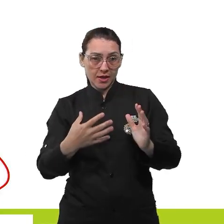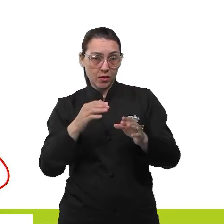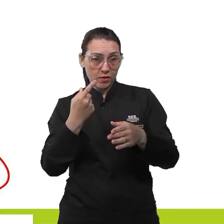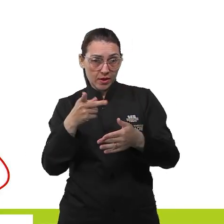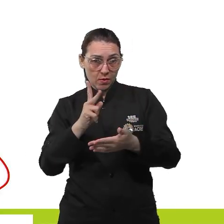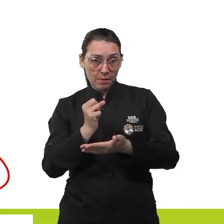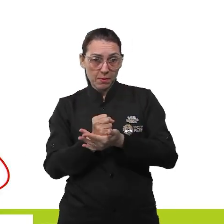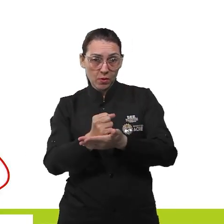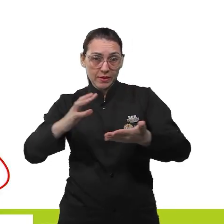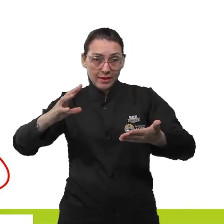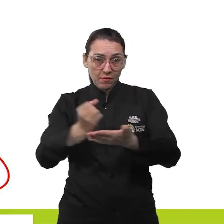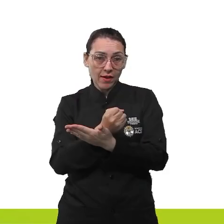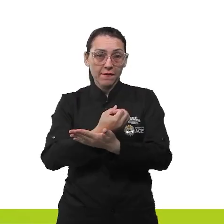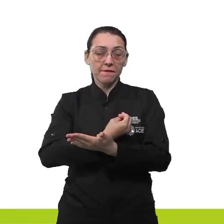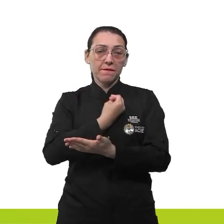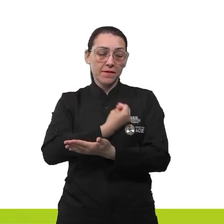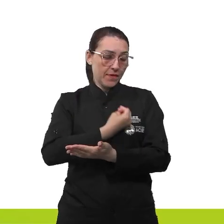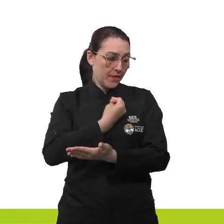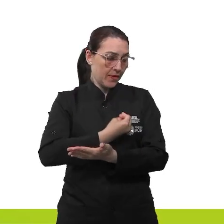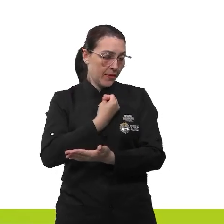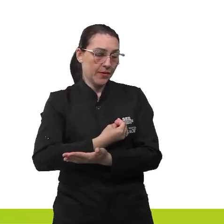deles.